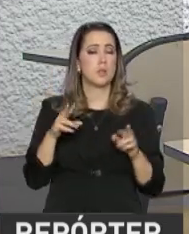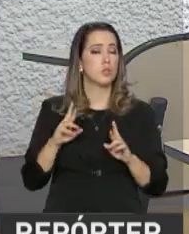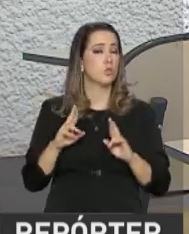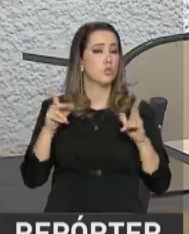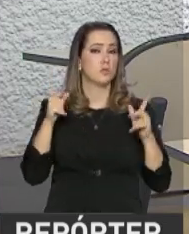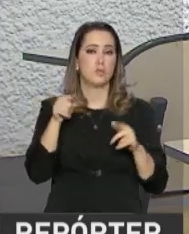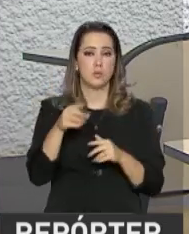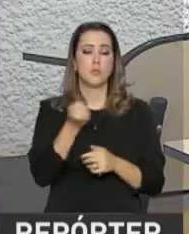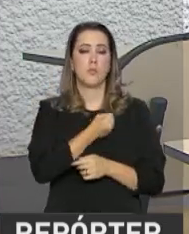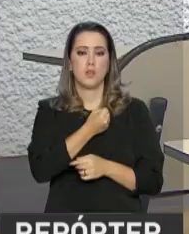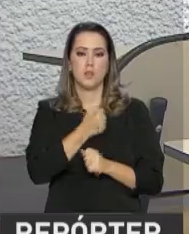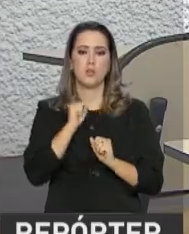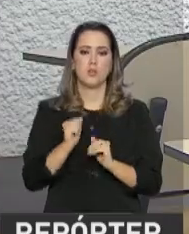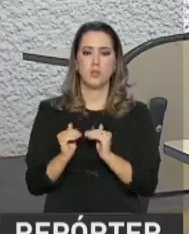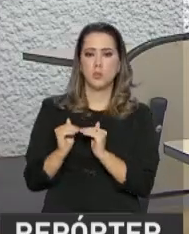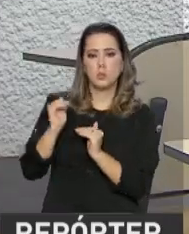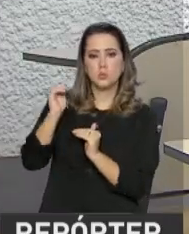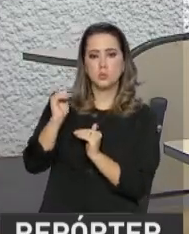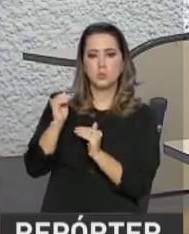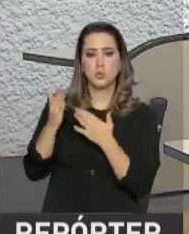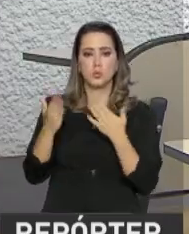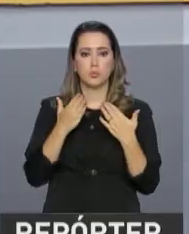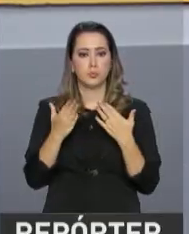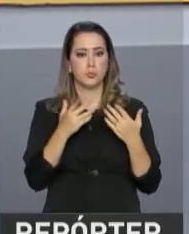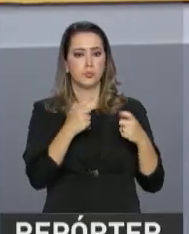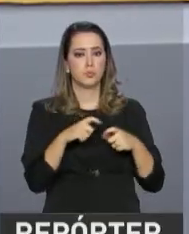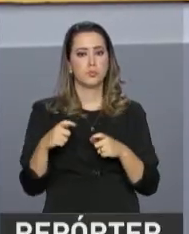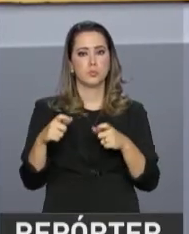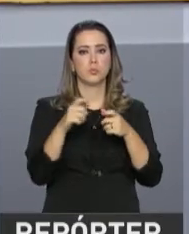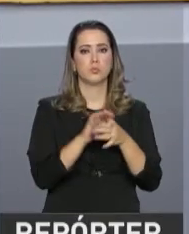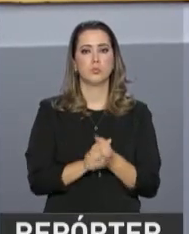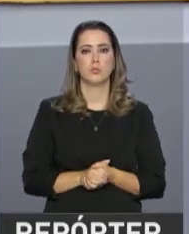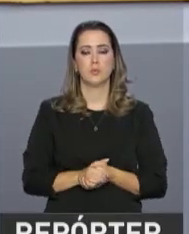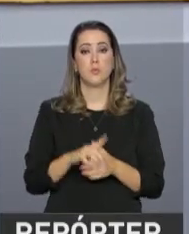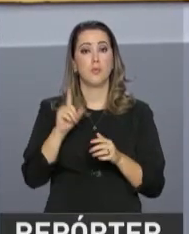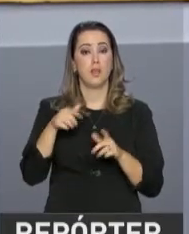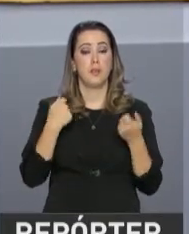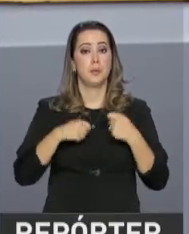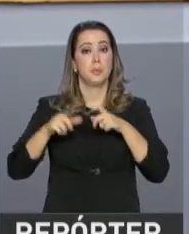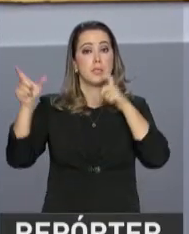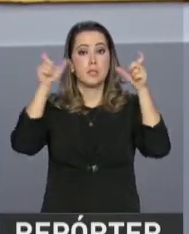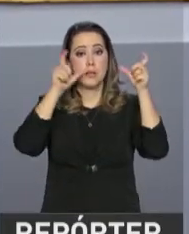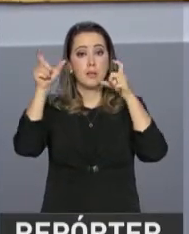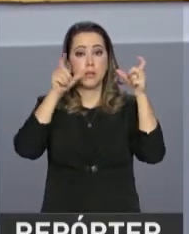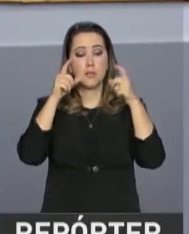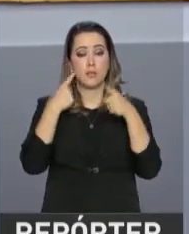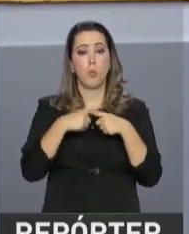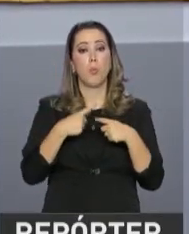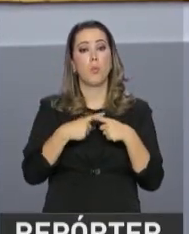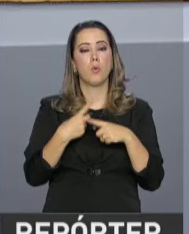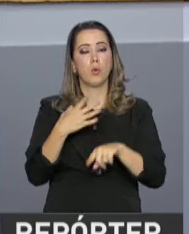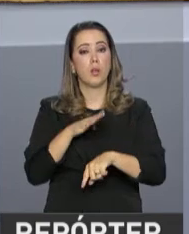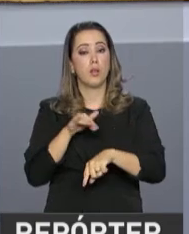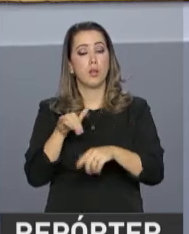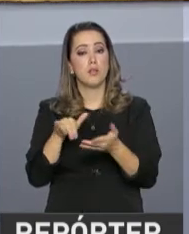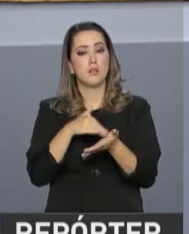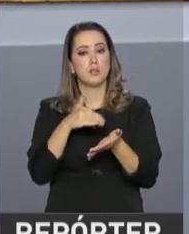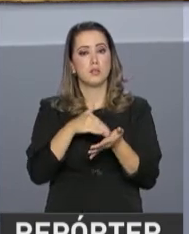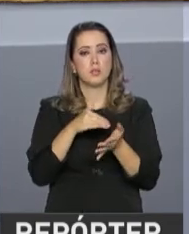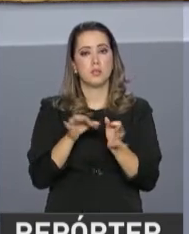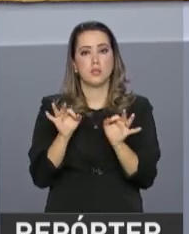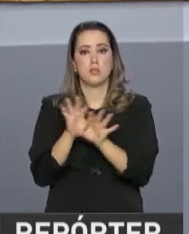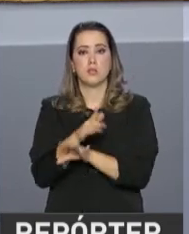ea sua nota pode valer mais em algum lugar do que outro e olha é preciso ficar atento porque o prazo para as inscrições no sisu